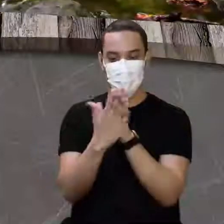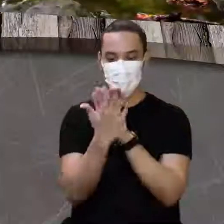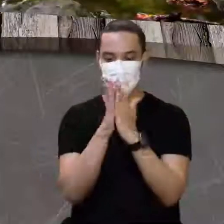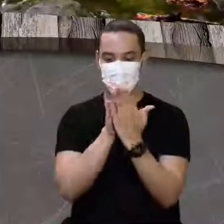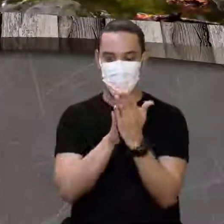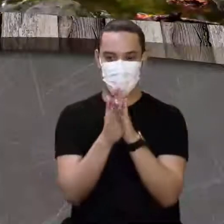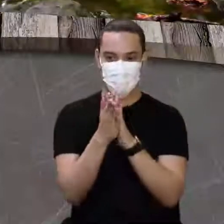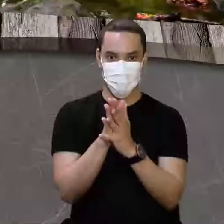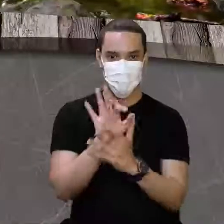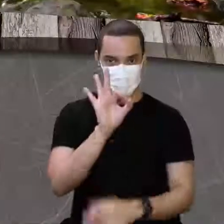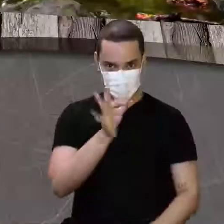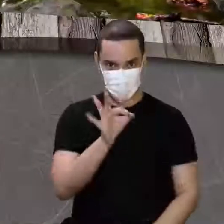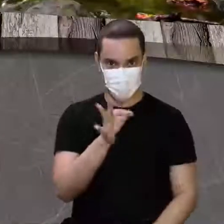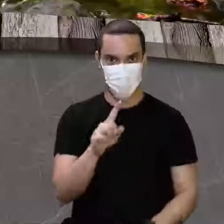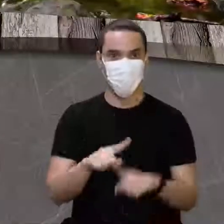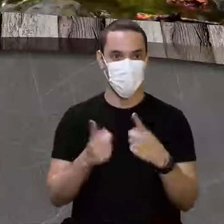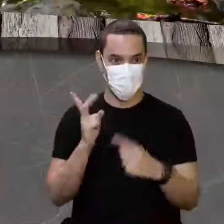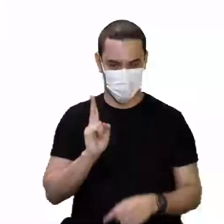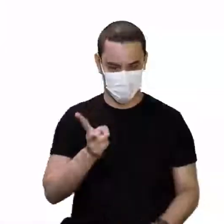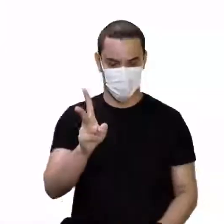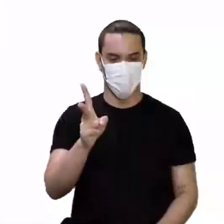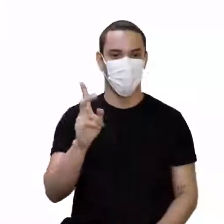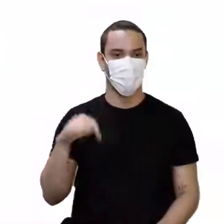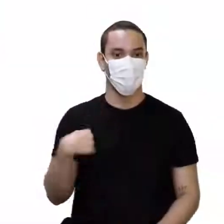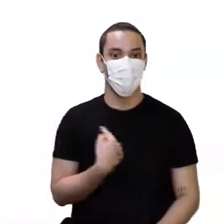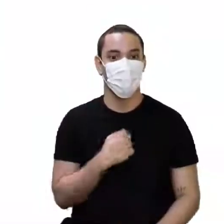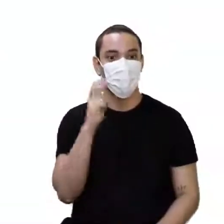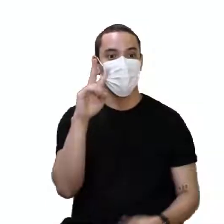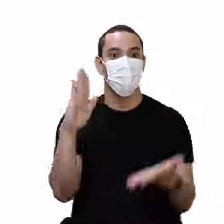enfim. Continuando então, vamos lá? Para a gente